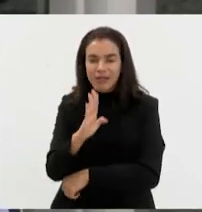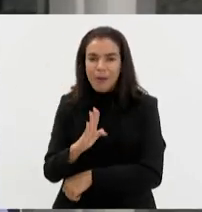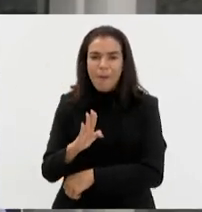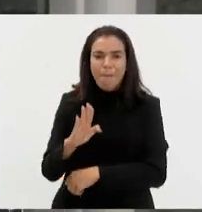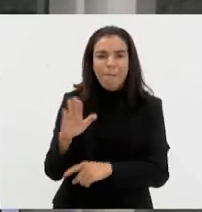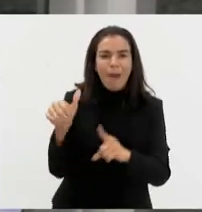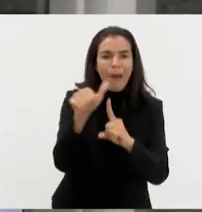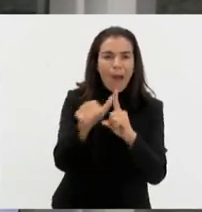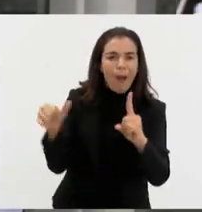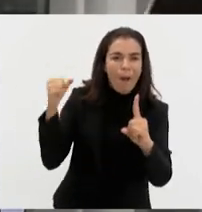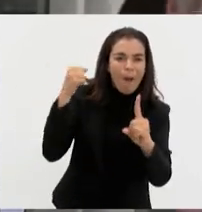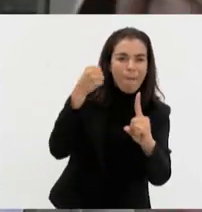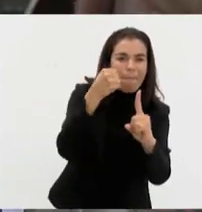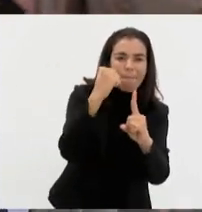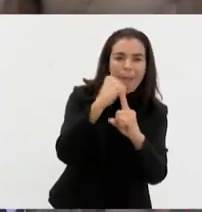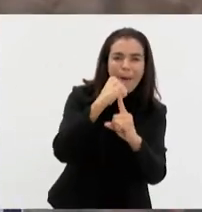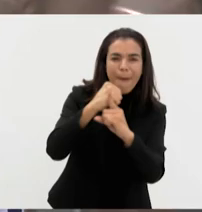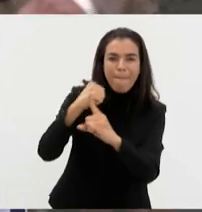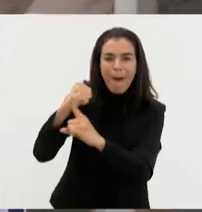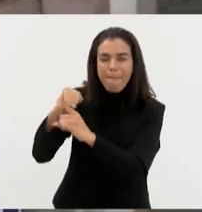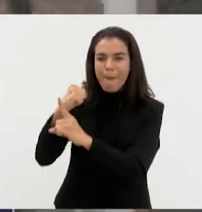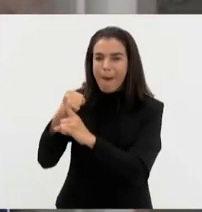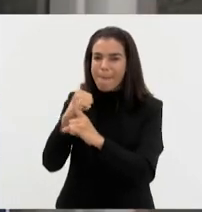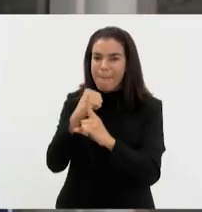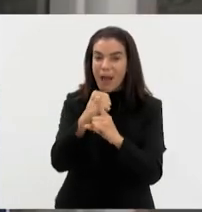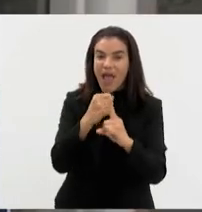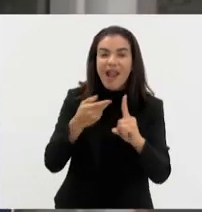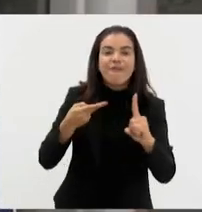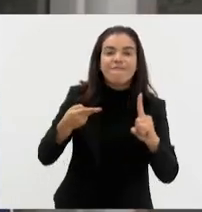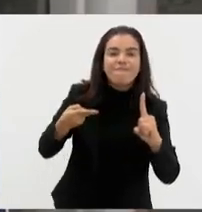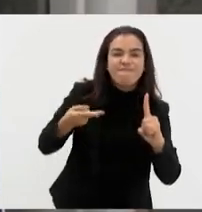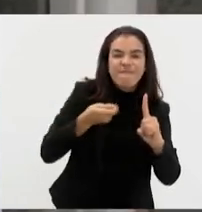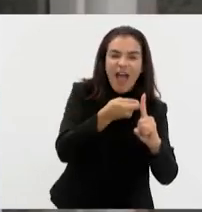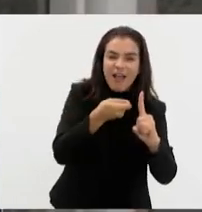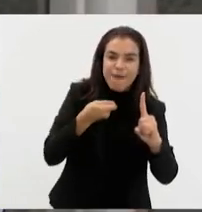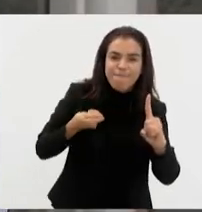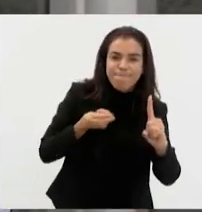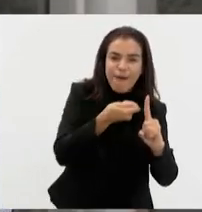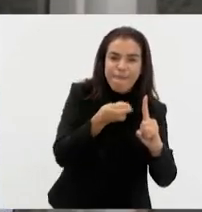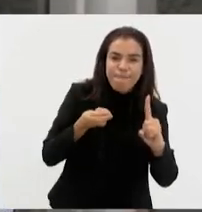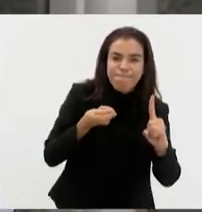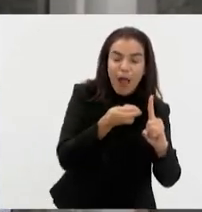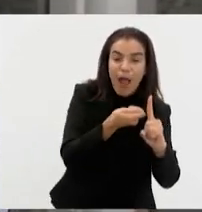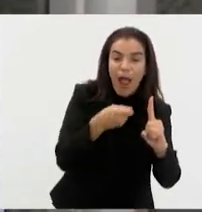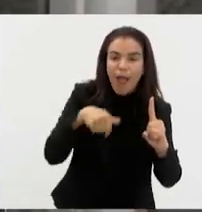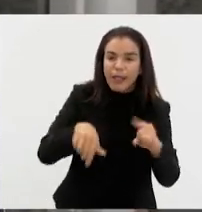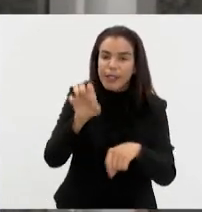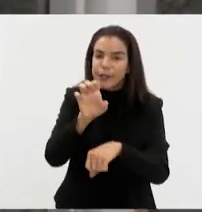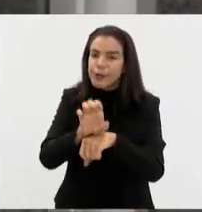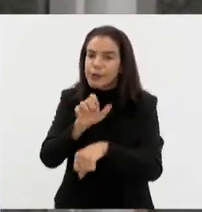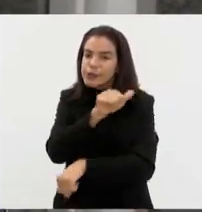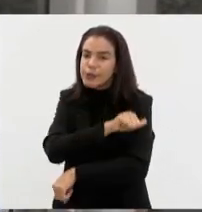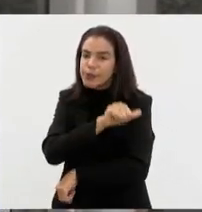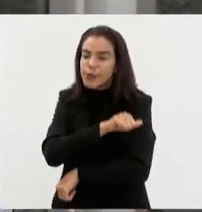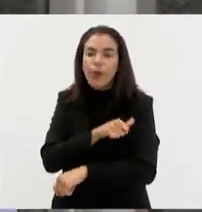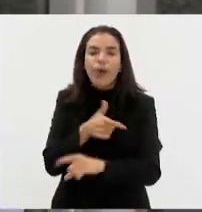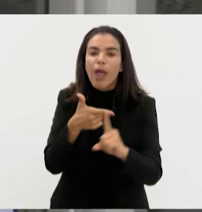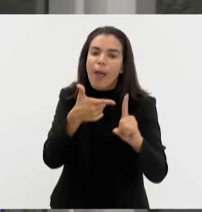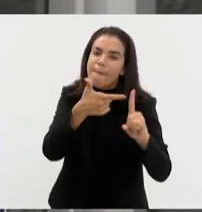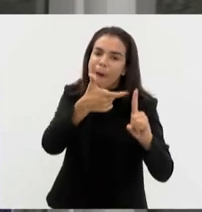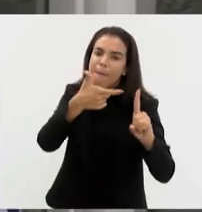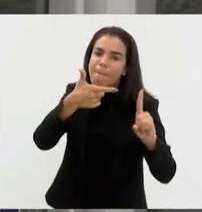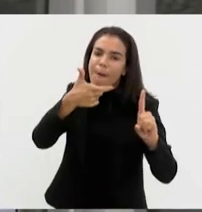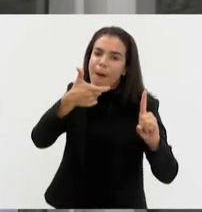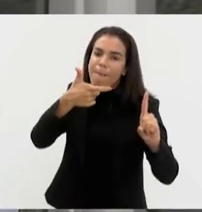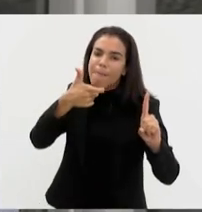morte dessas mulheres eram por facas, por exemplo, aqui no estado do Rio de Janeiro tem o maior índice de mortes